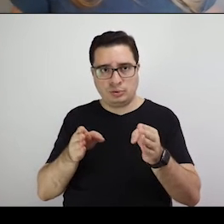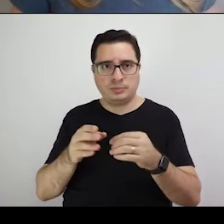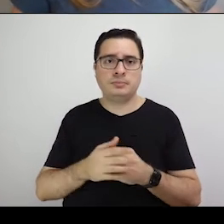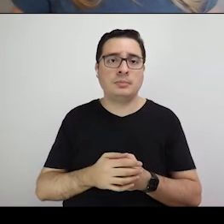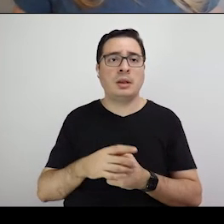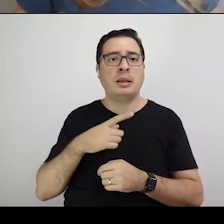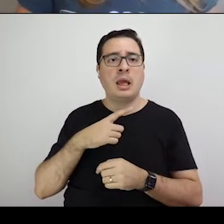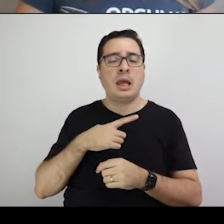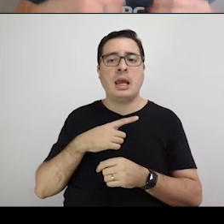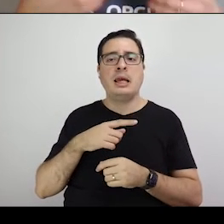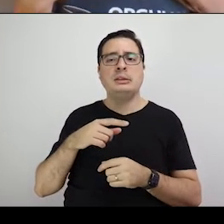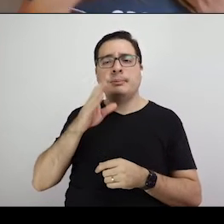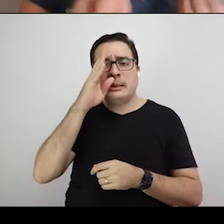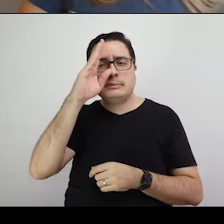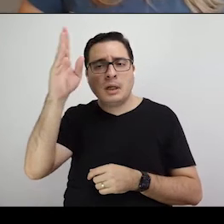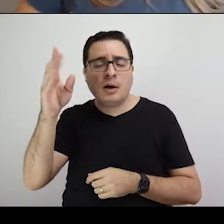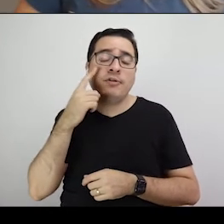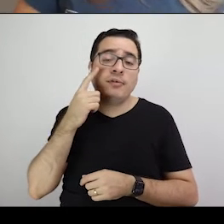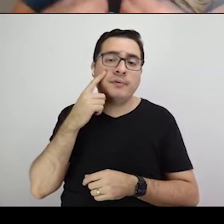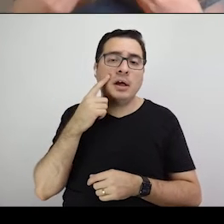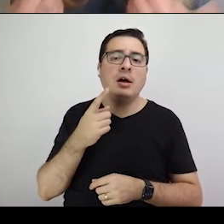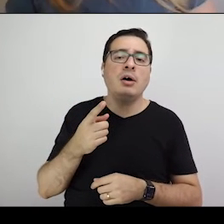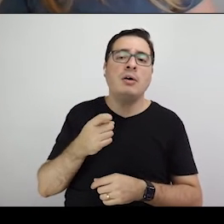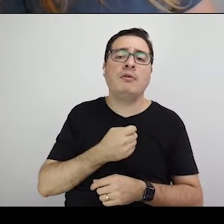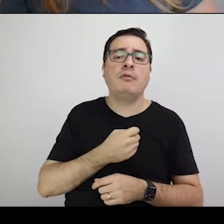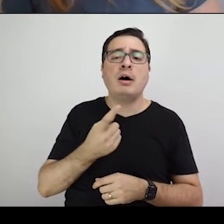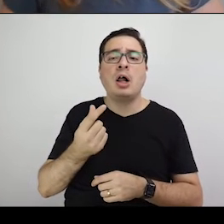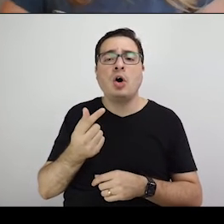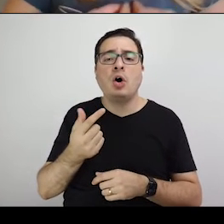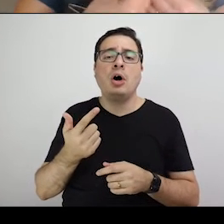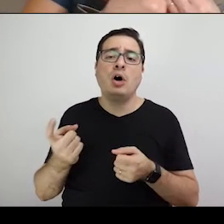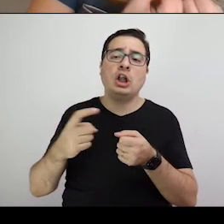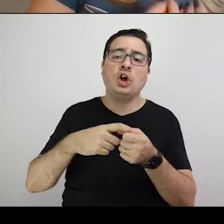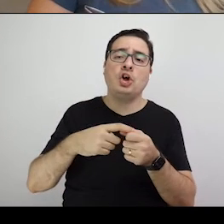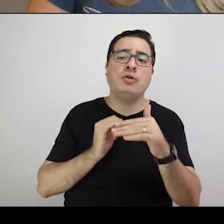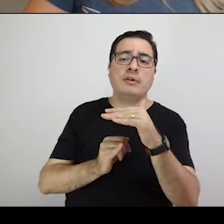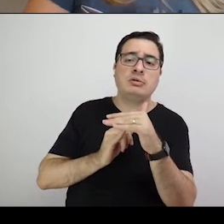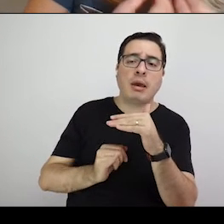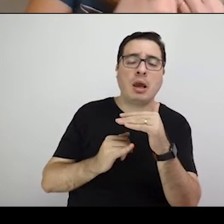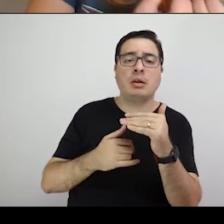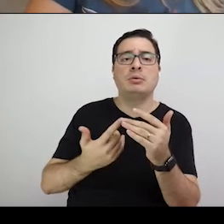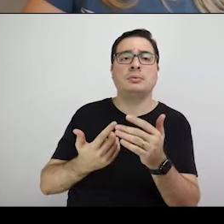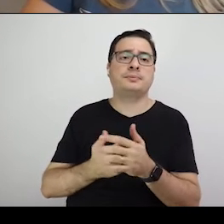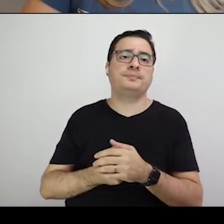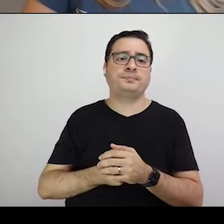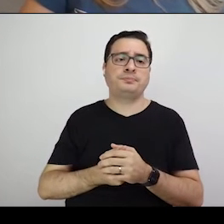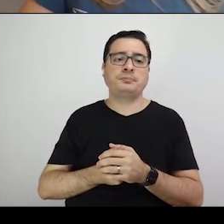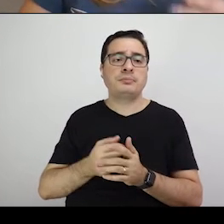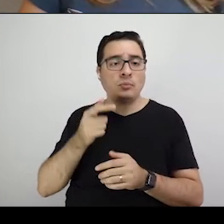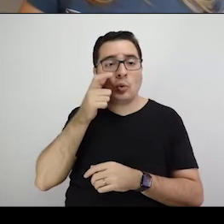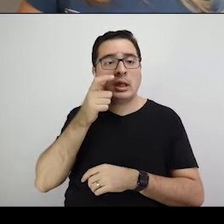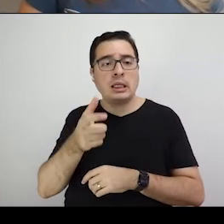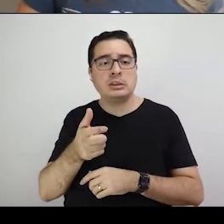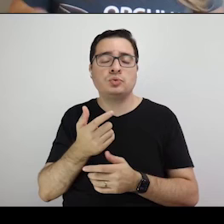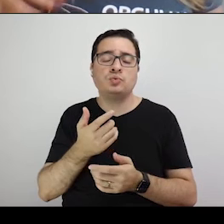de priorização, né, de verificar o valor de negócio, retorno do investimento, fazer o interesse do aluno,